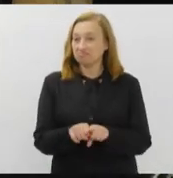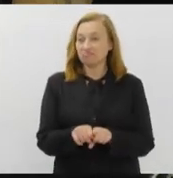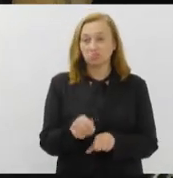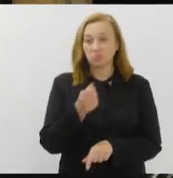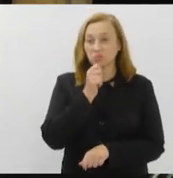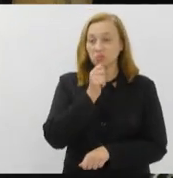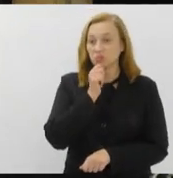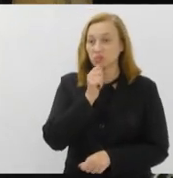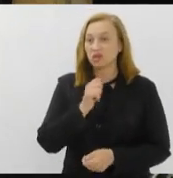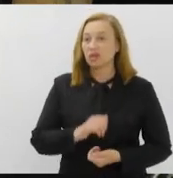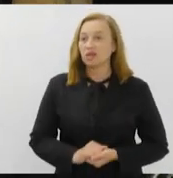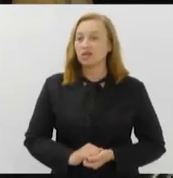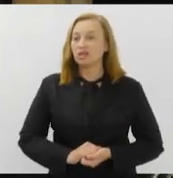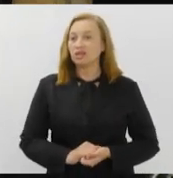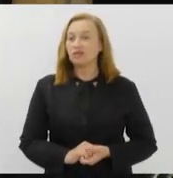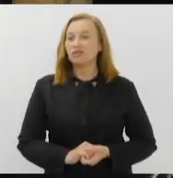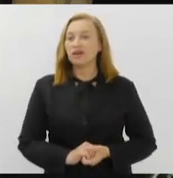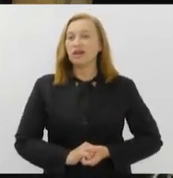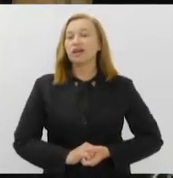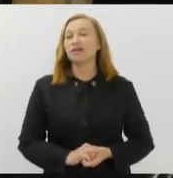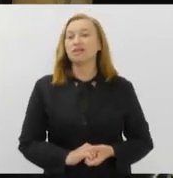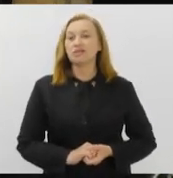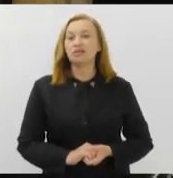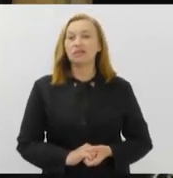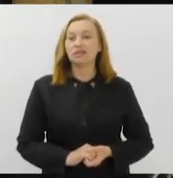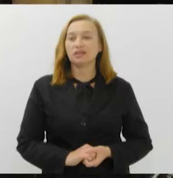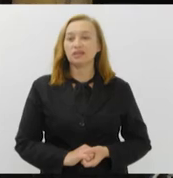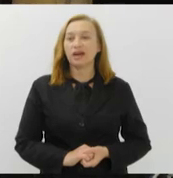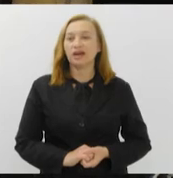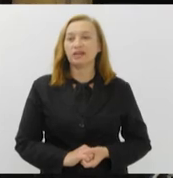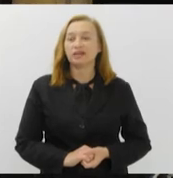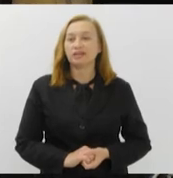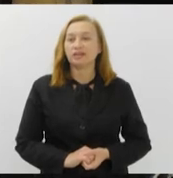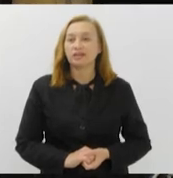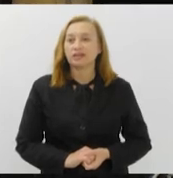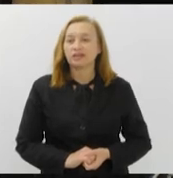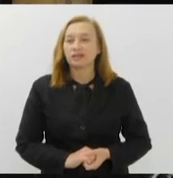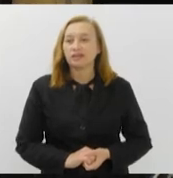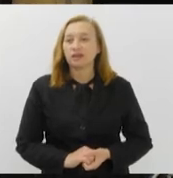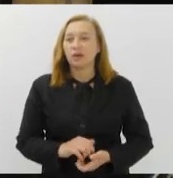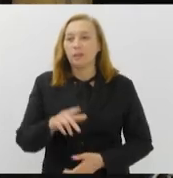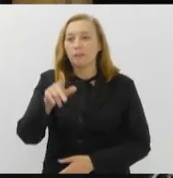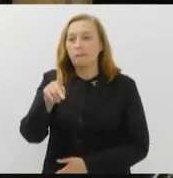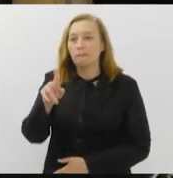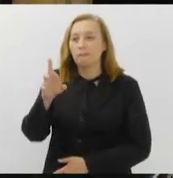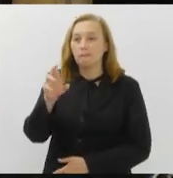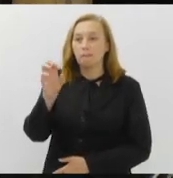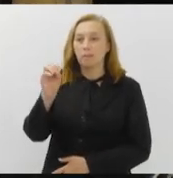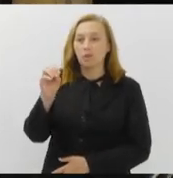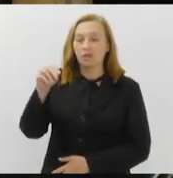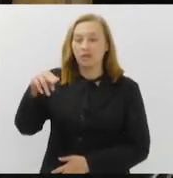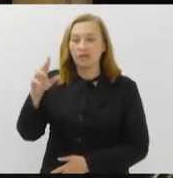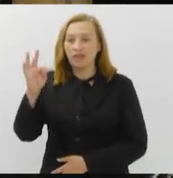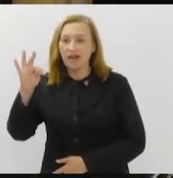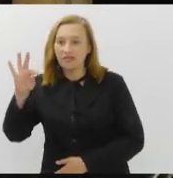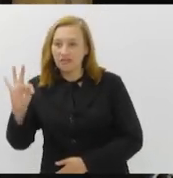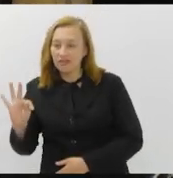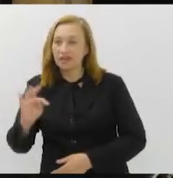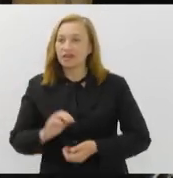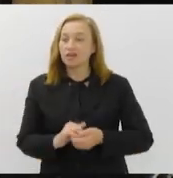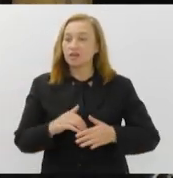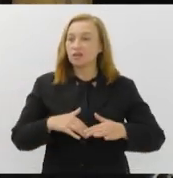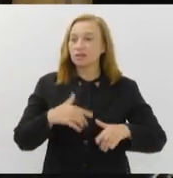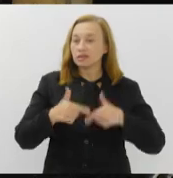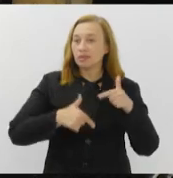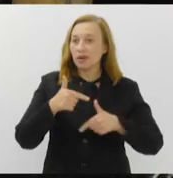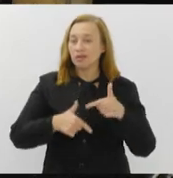no PRONAF, né, que a gente sabe que a gente pode acessar esse PRONAF para a gente estar trabalhando nas terras, né, da gente, né,